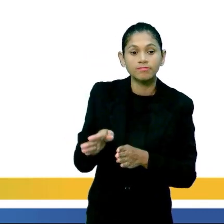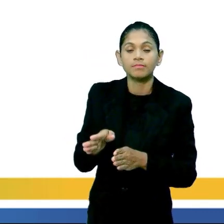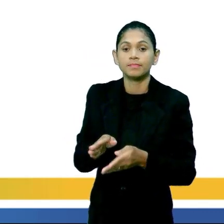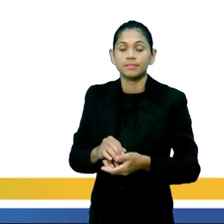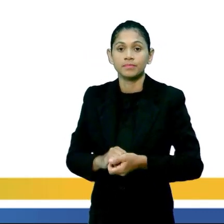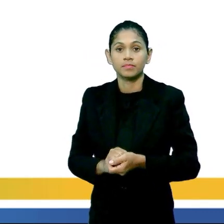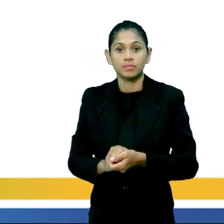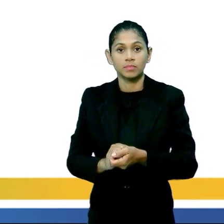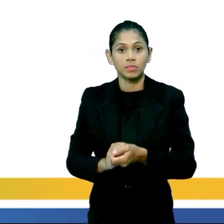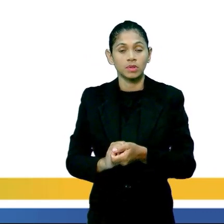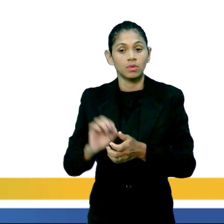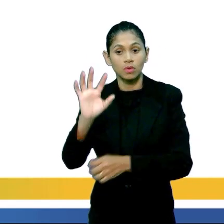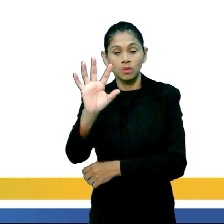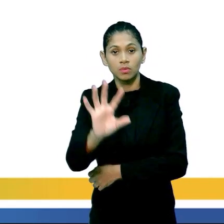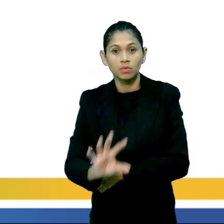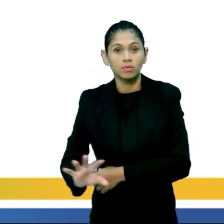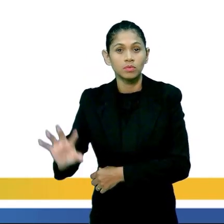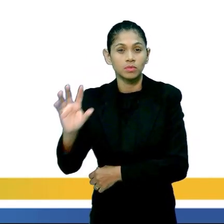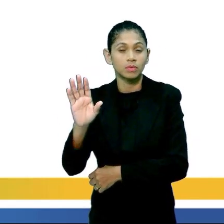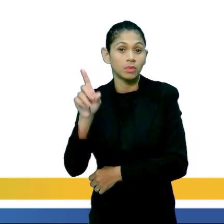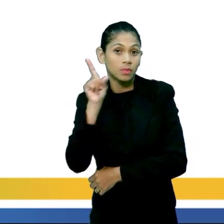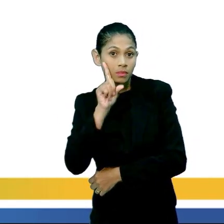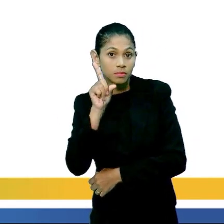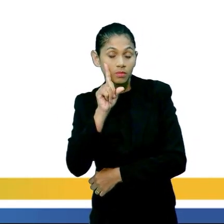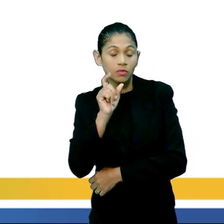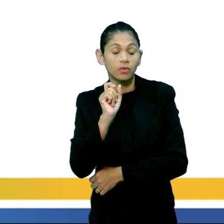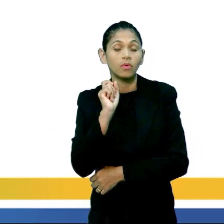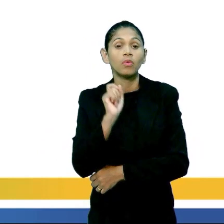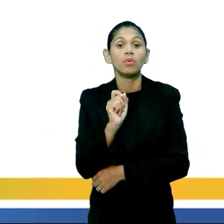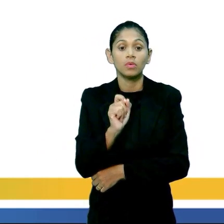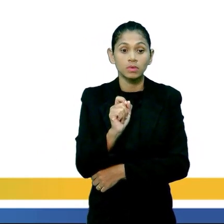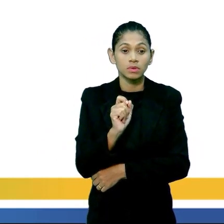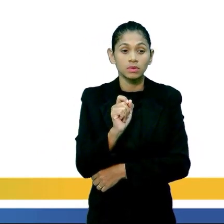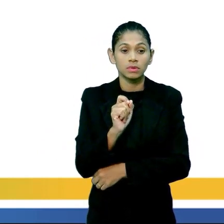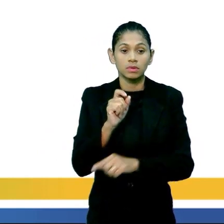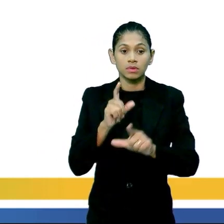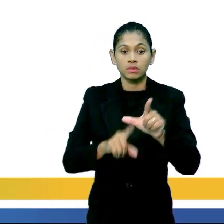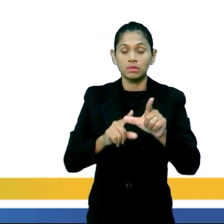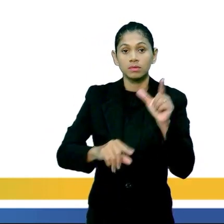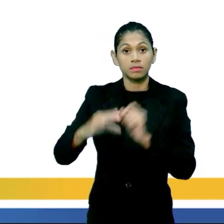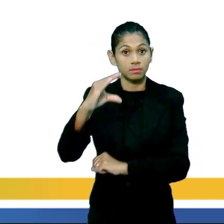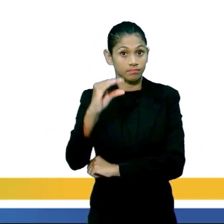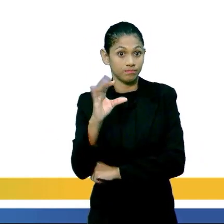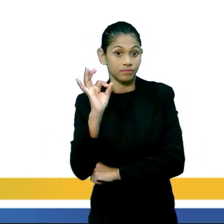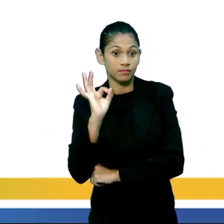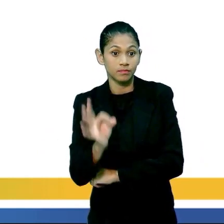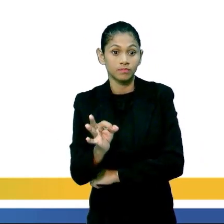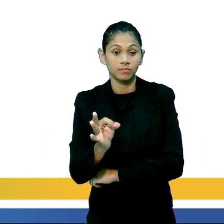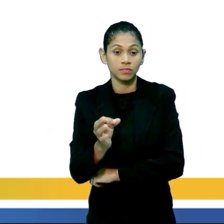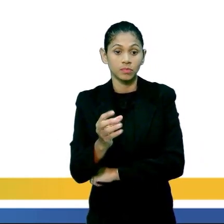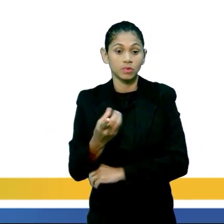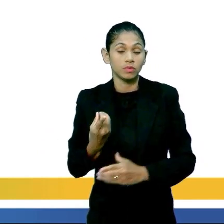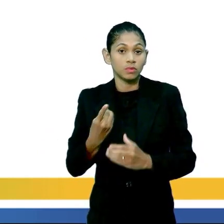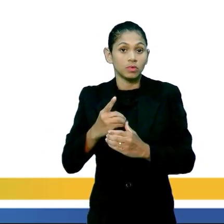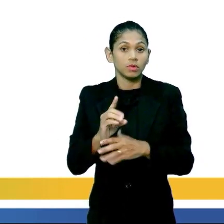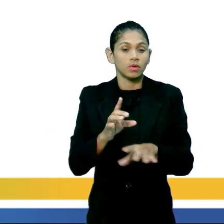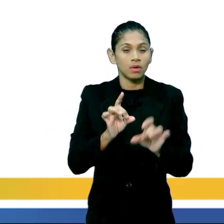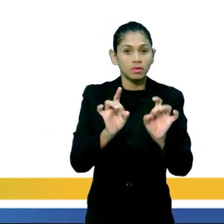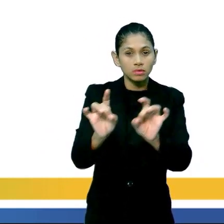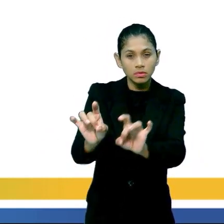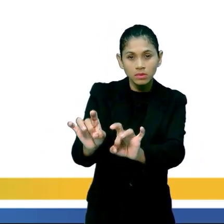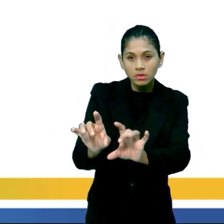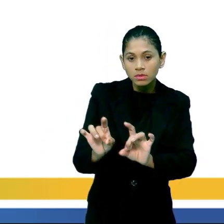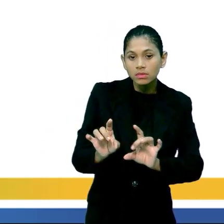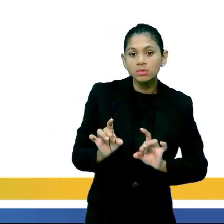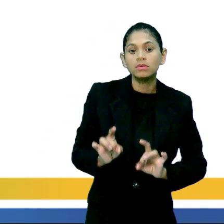continente americano foi a introdução de técnicas produtivas. Por que esse gabarito?